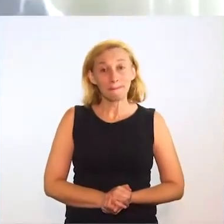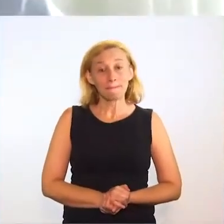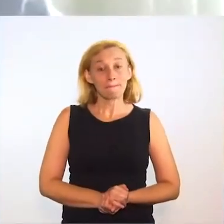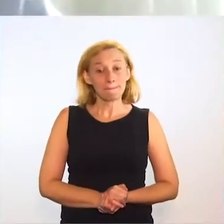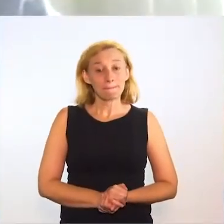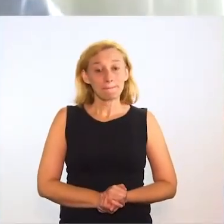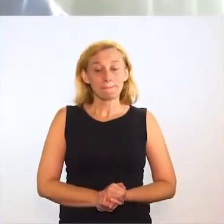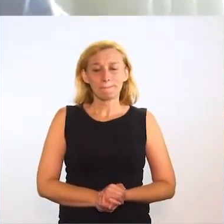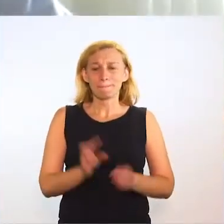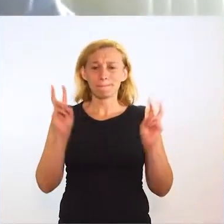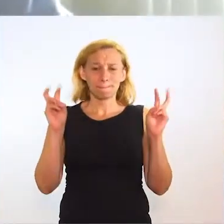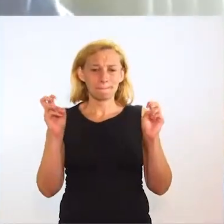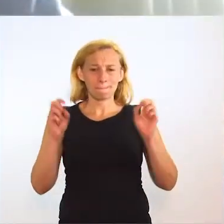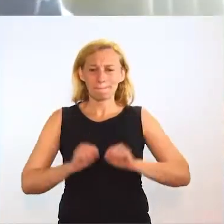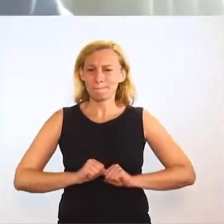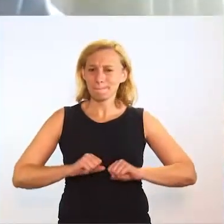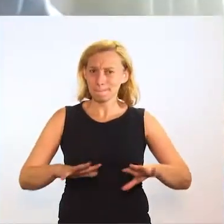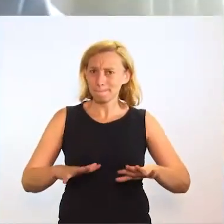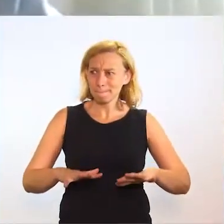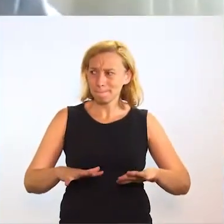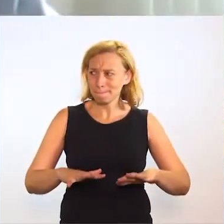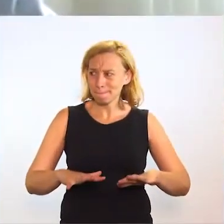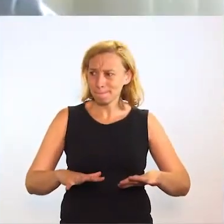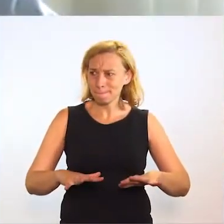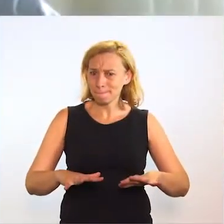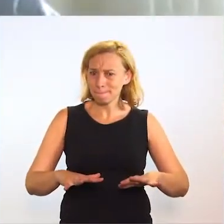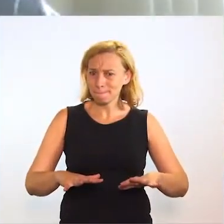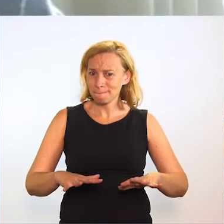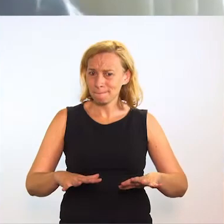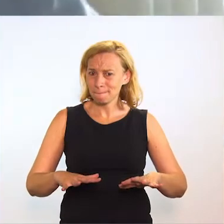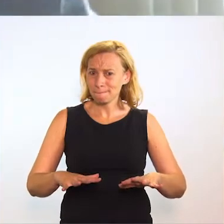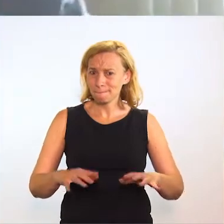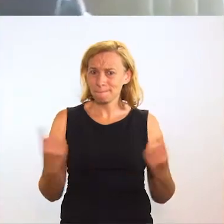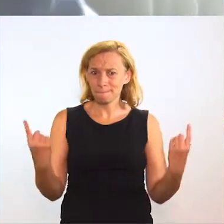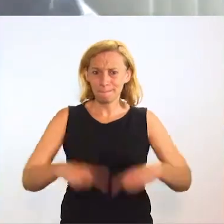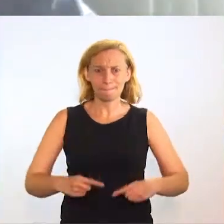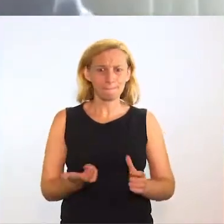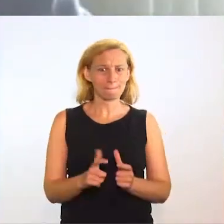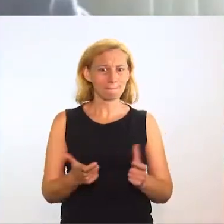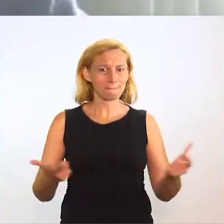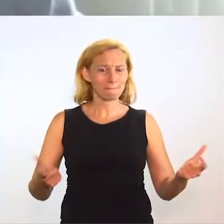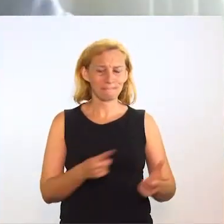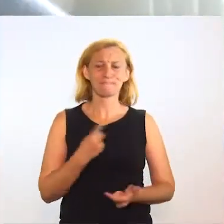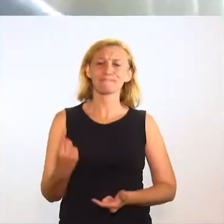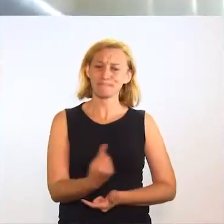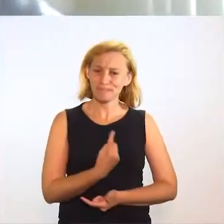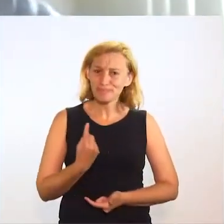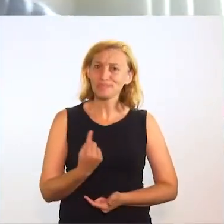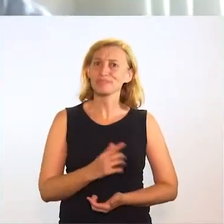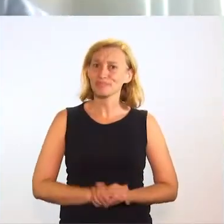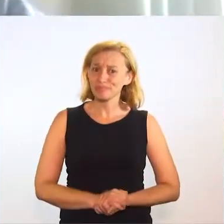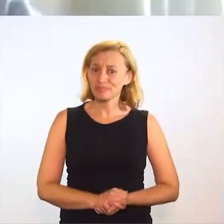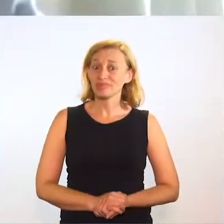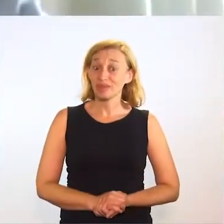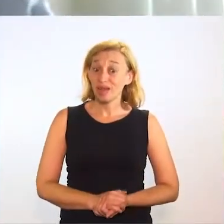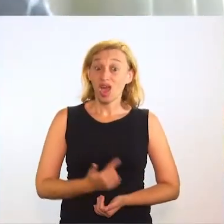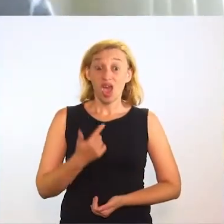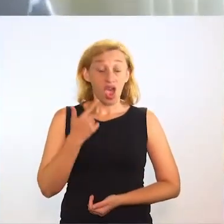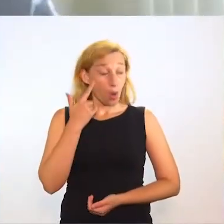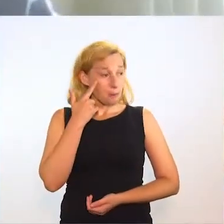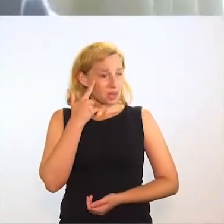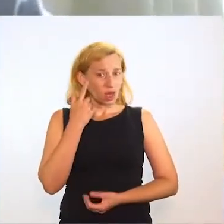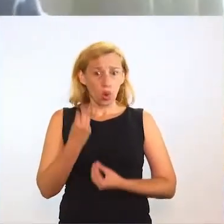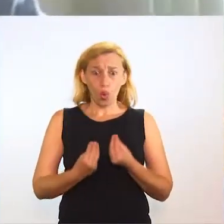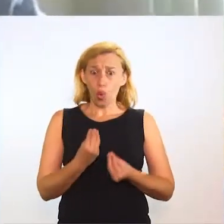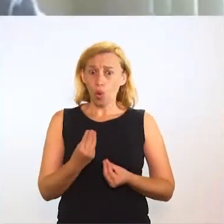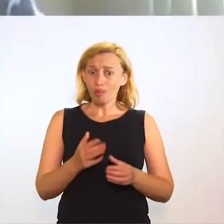todo foi desafio. E com essa questão da pandemia, foi um tremendo desafio para todos nós. Eu e